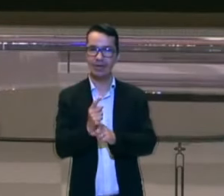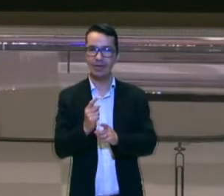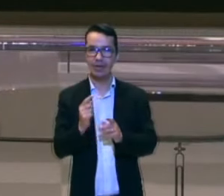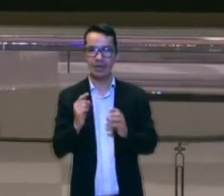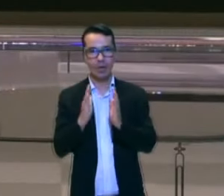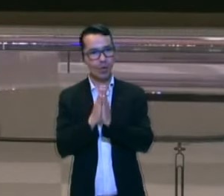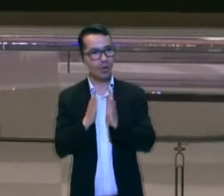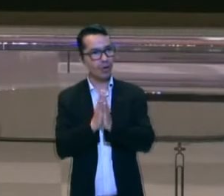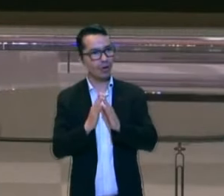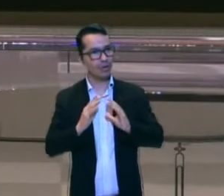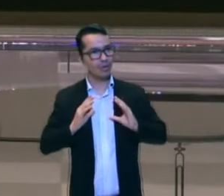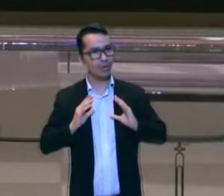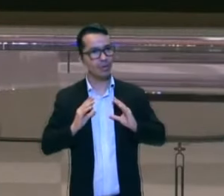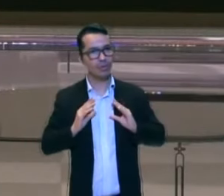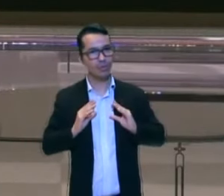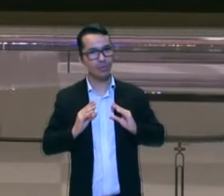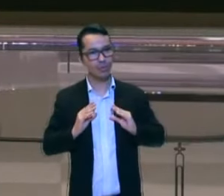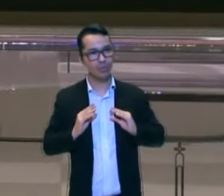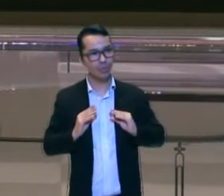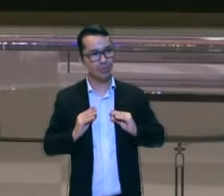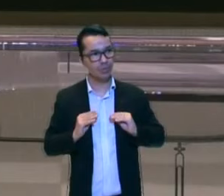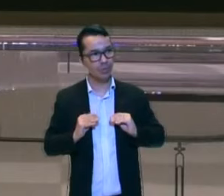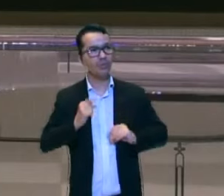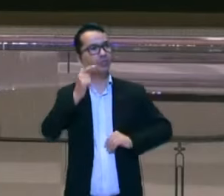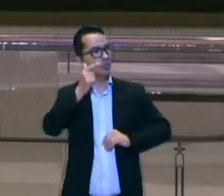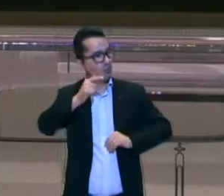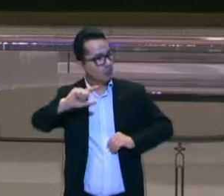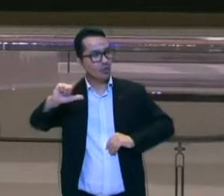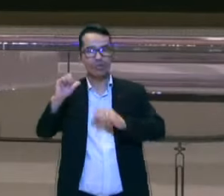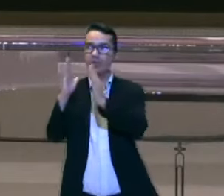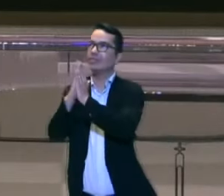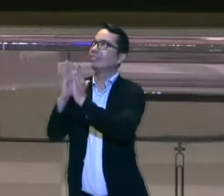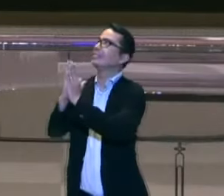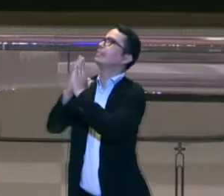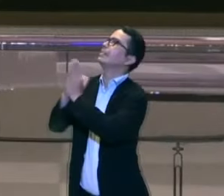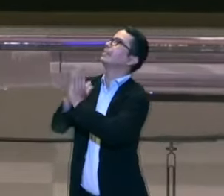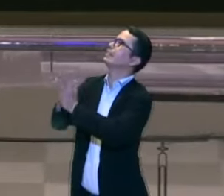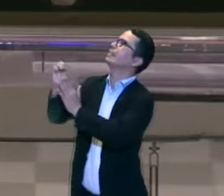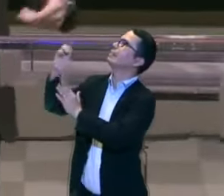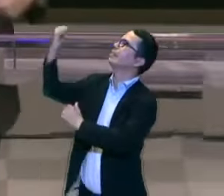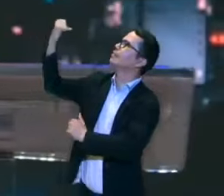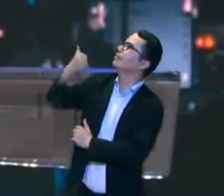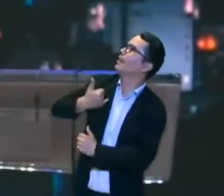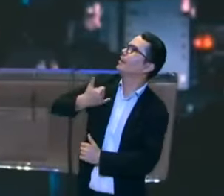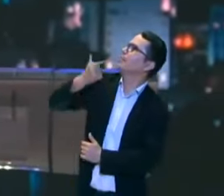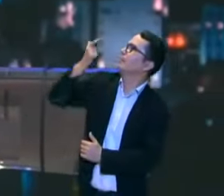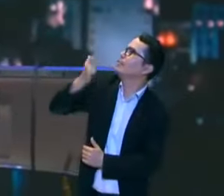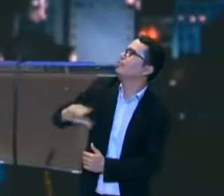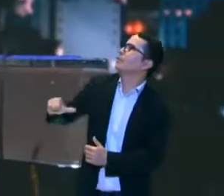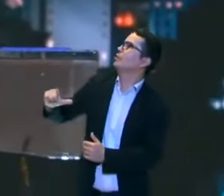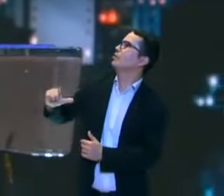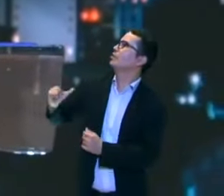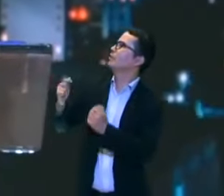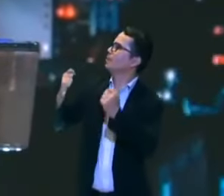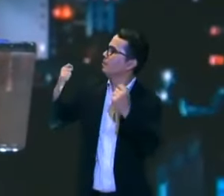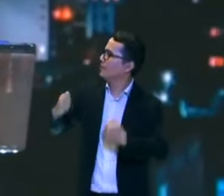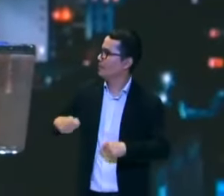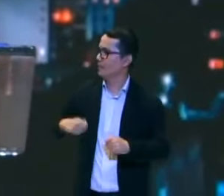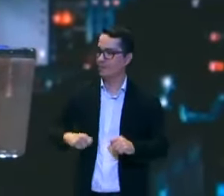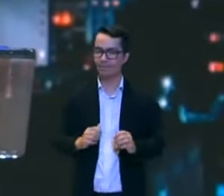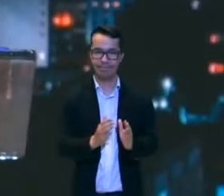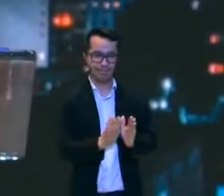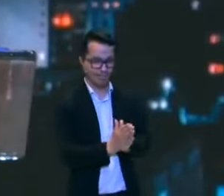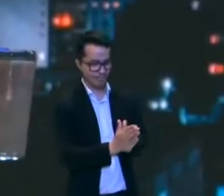resolvendo. Fala comigo. Ele jejuou e orou pedindo para que Deus falasse mais uma vez na palavra. Deus lhe deu um texto.